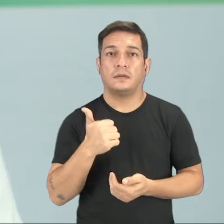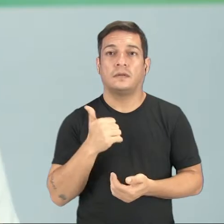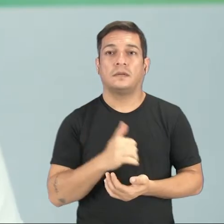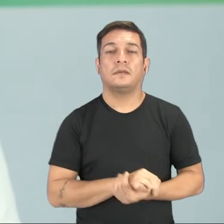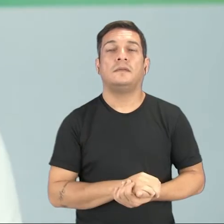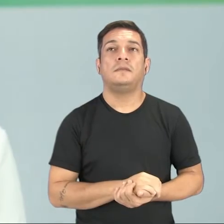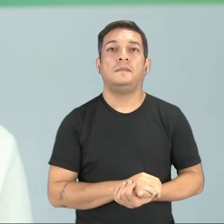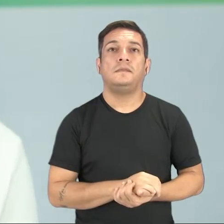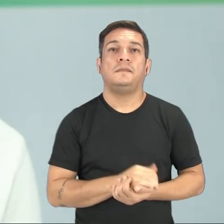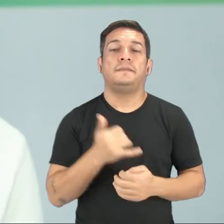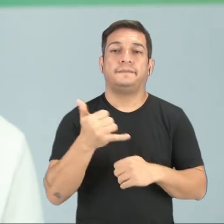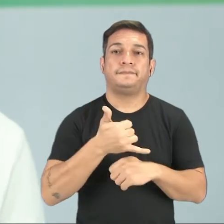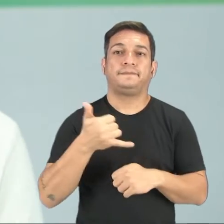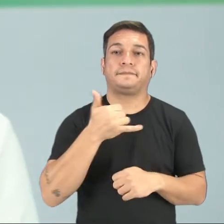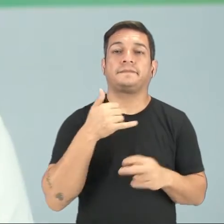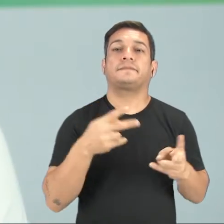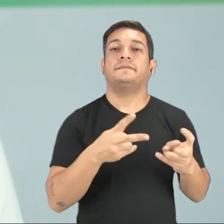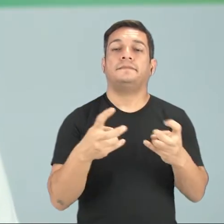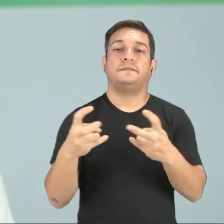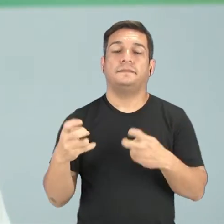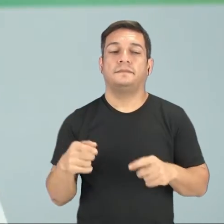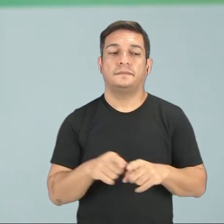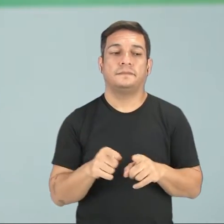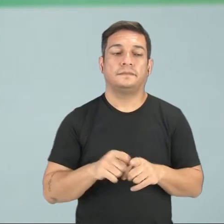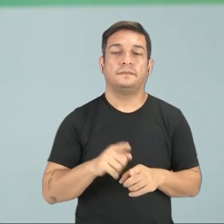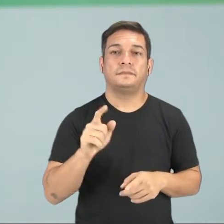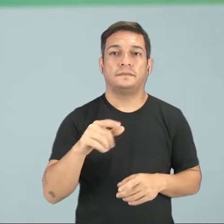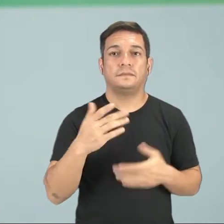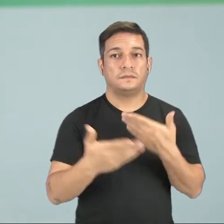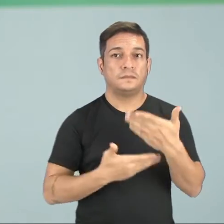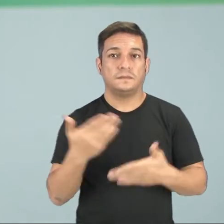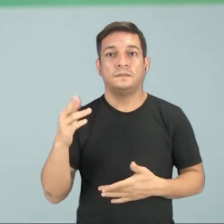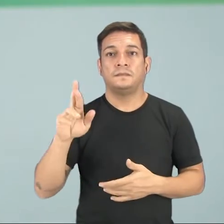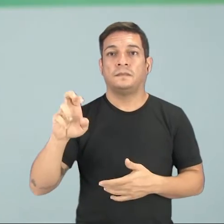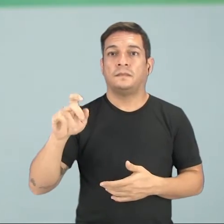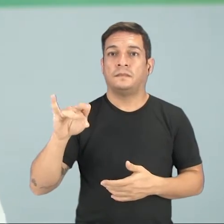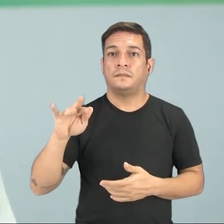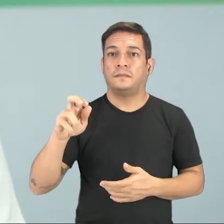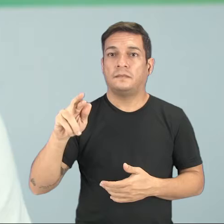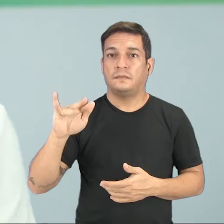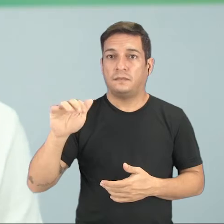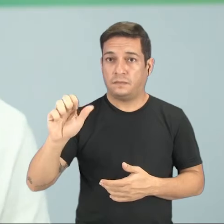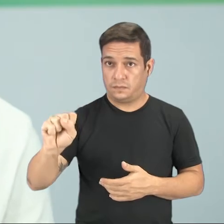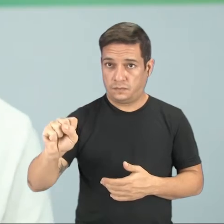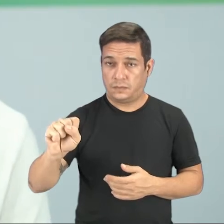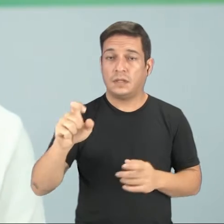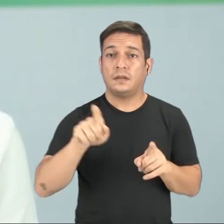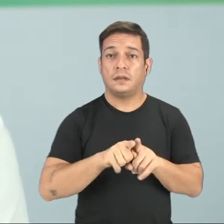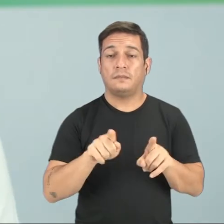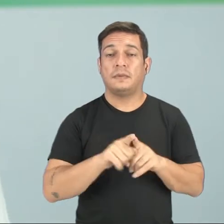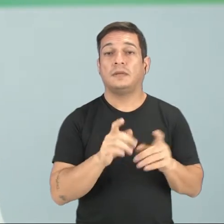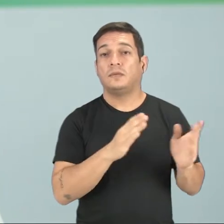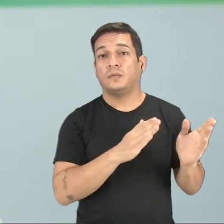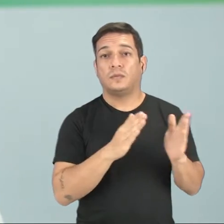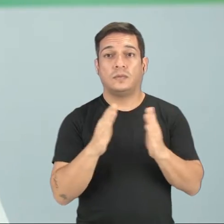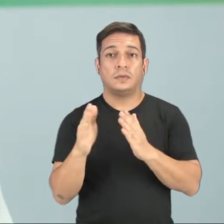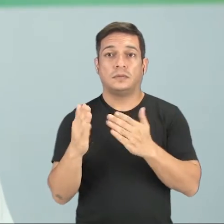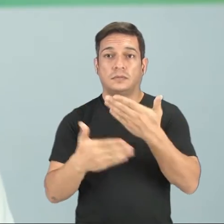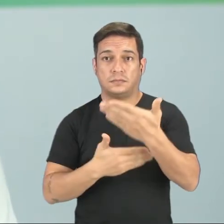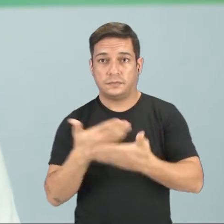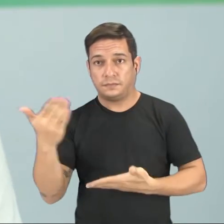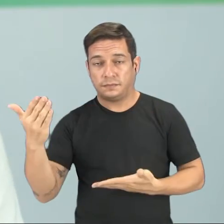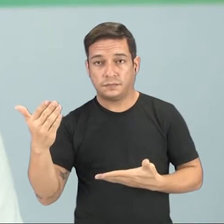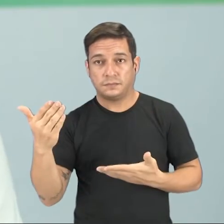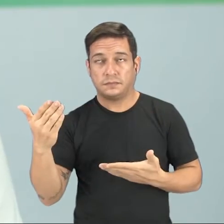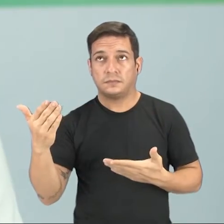Tranquilo? Então, petróleo é extraído, transportado nas refinarias, né? E durante esse transporte, galera,